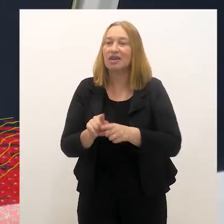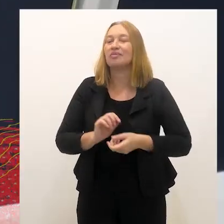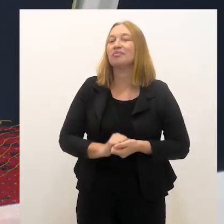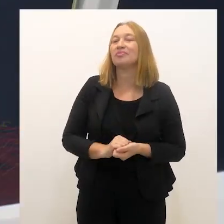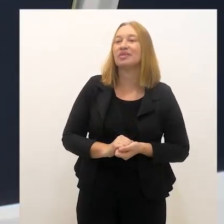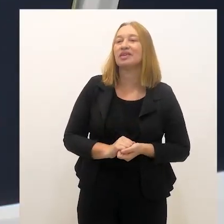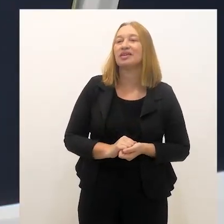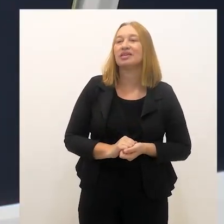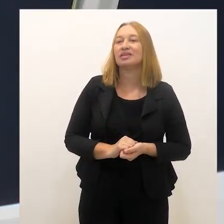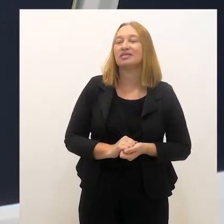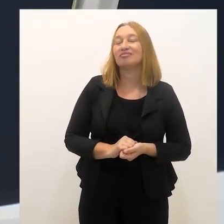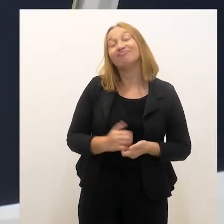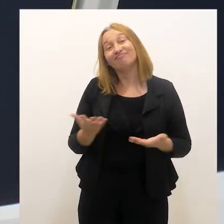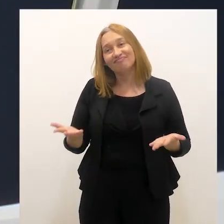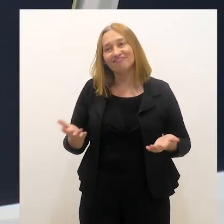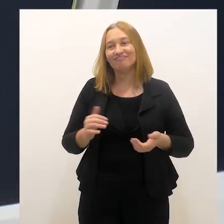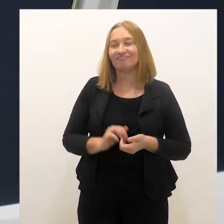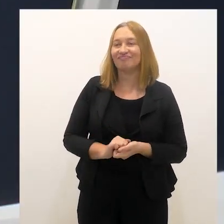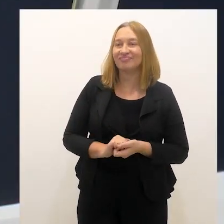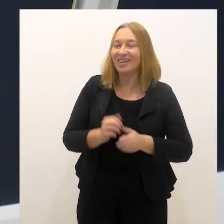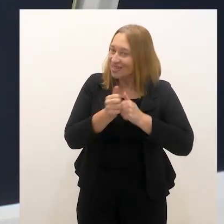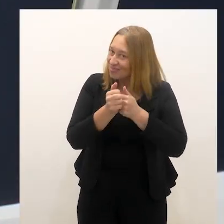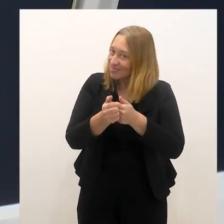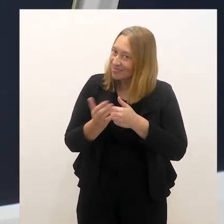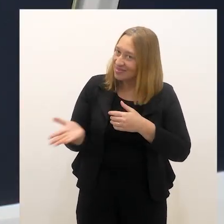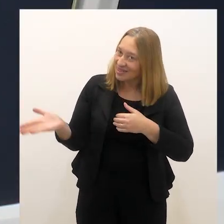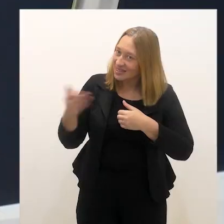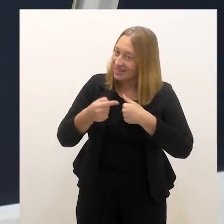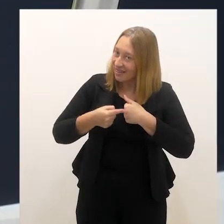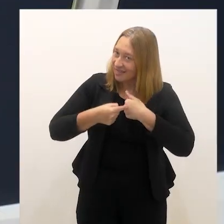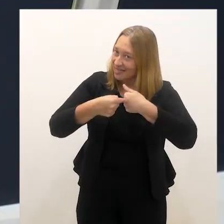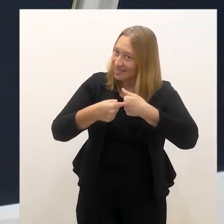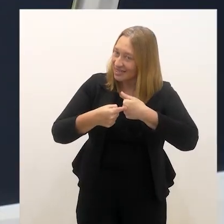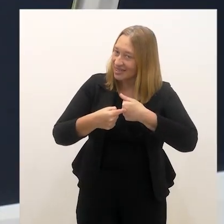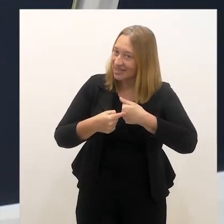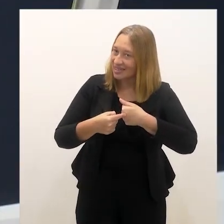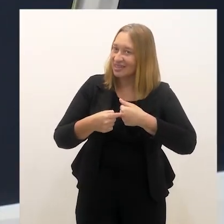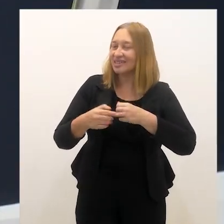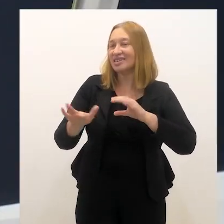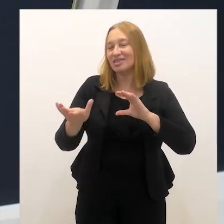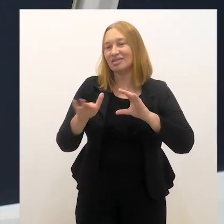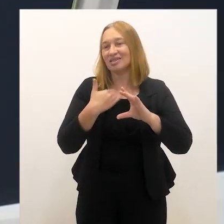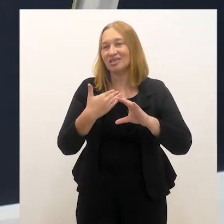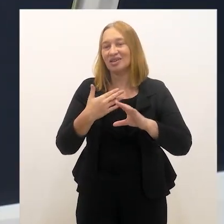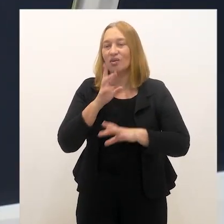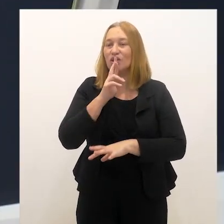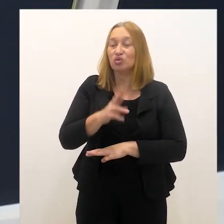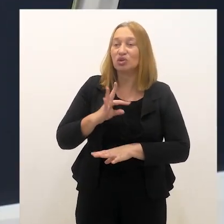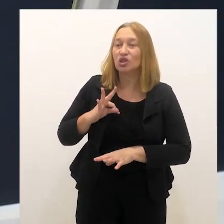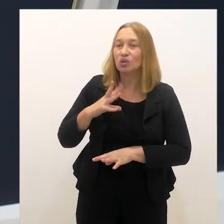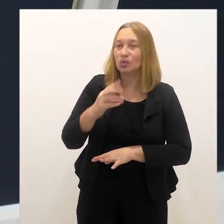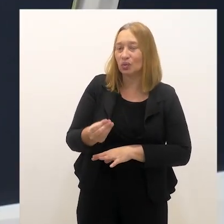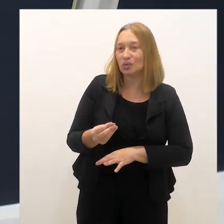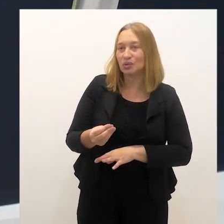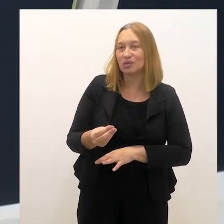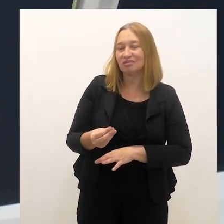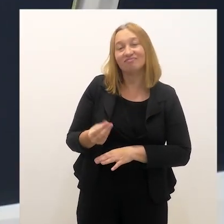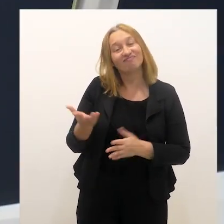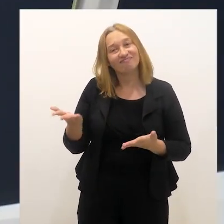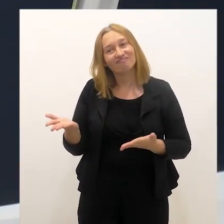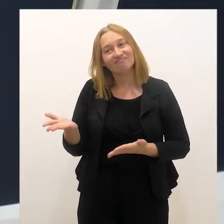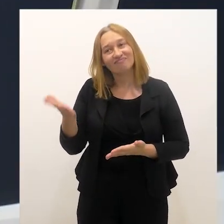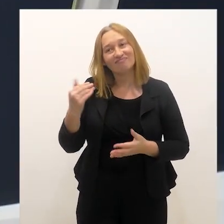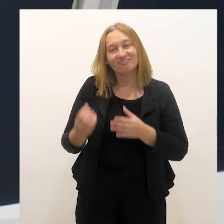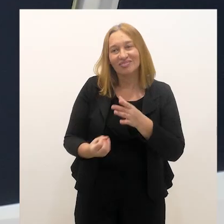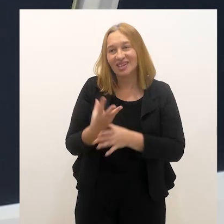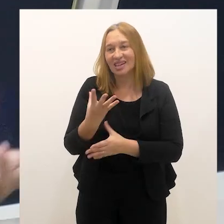vai encontrar. E é isso. Me segue lá, manda mensagem para mim, que eu costumo responder todo mundo. E é